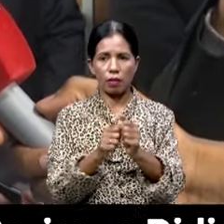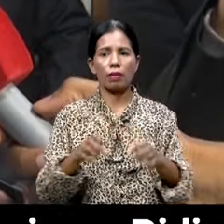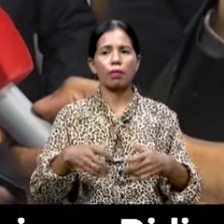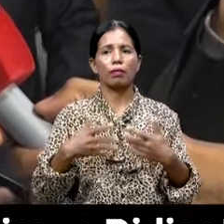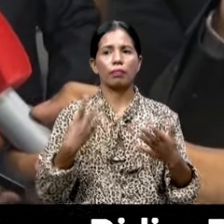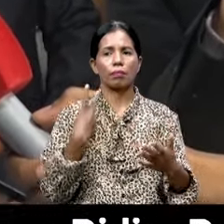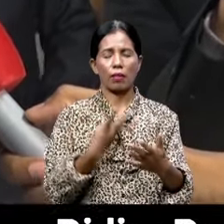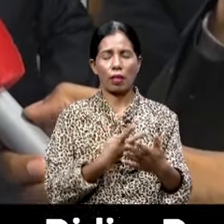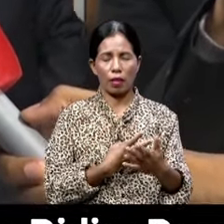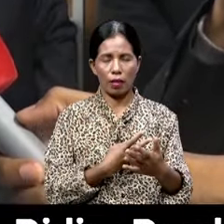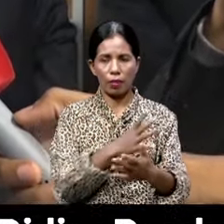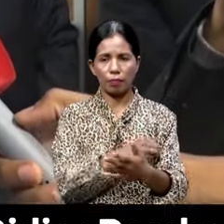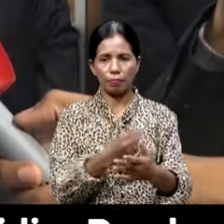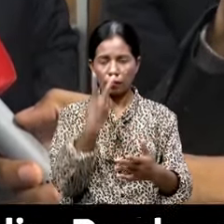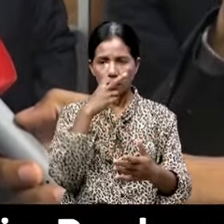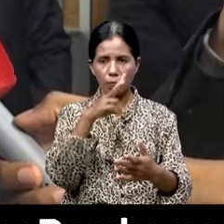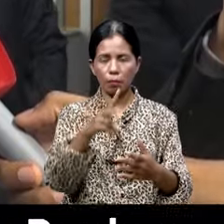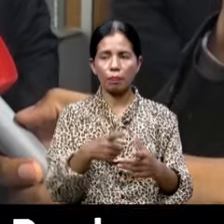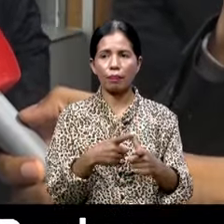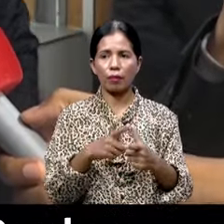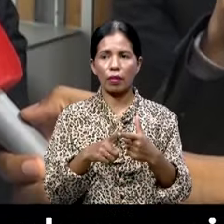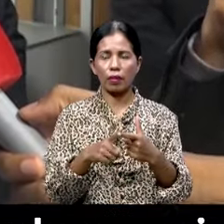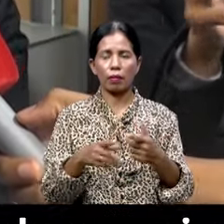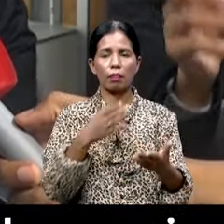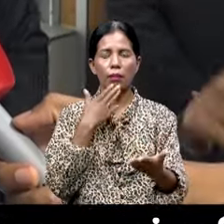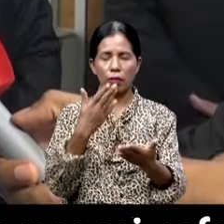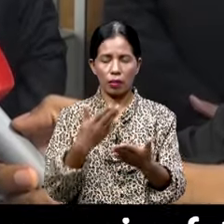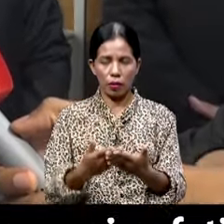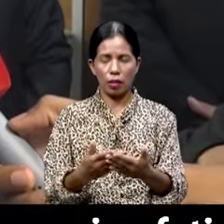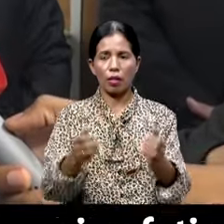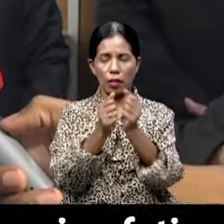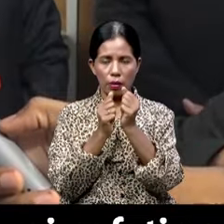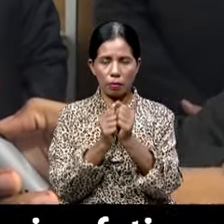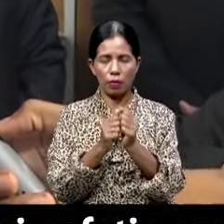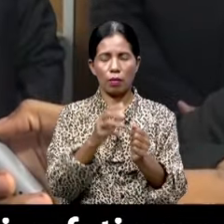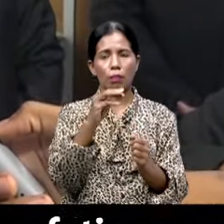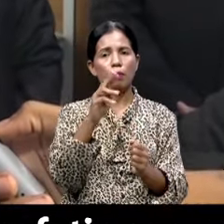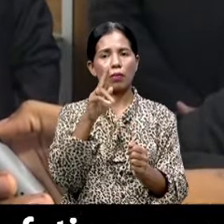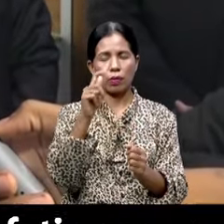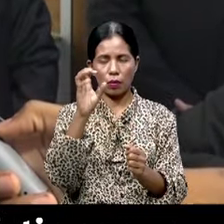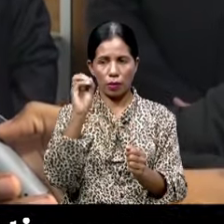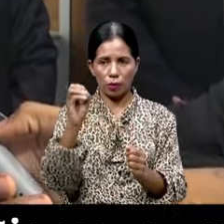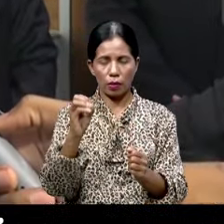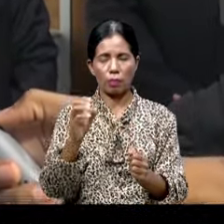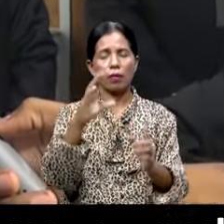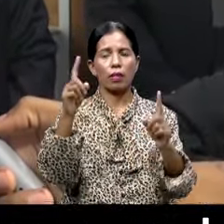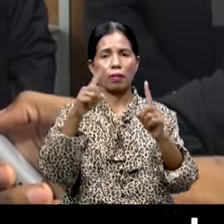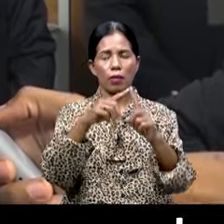na melhor maneira possível, em benefício mútuo, em benefício da CPLP,